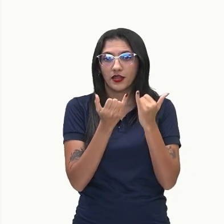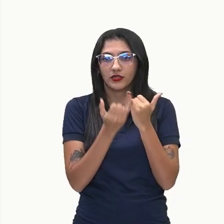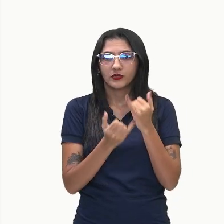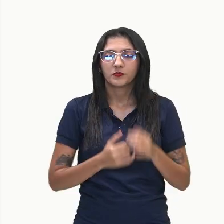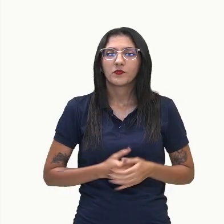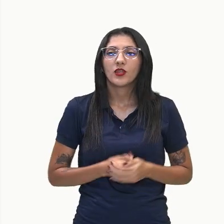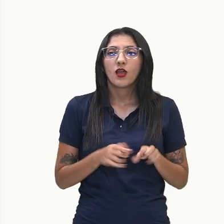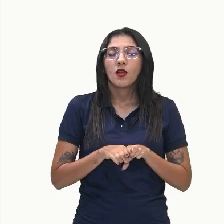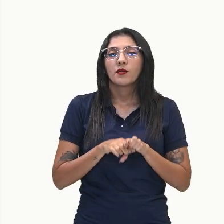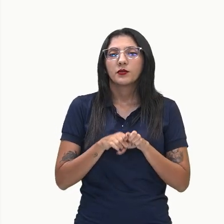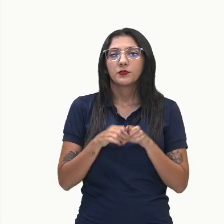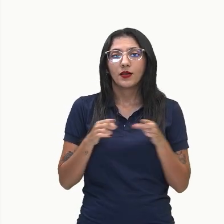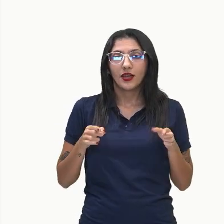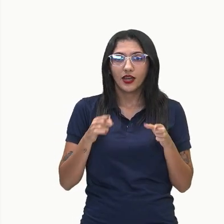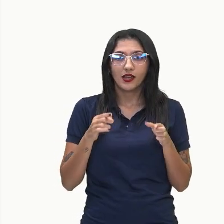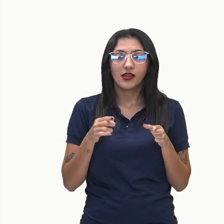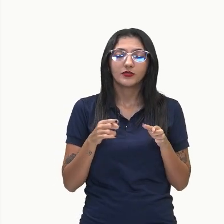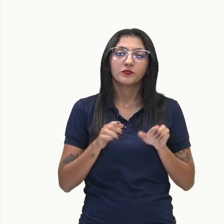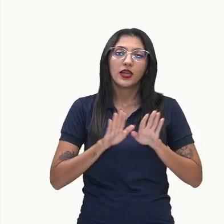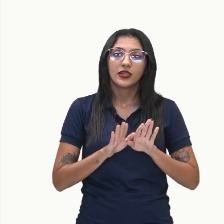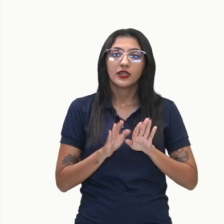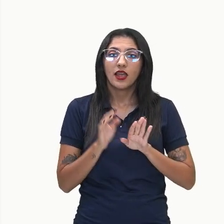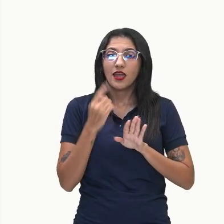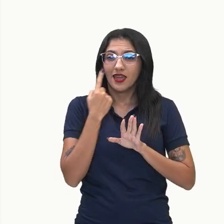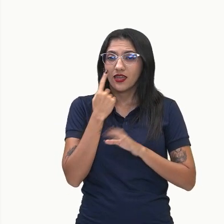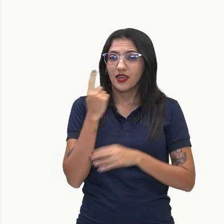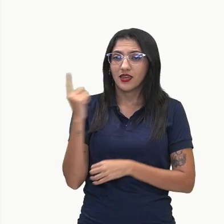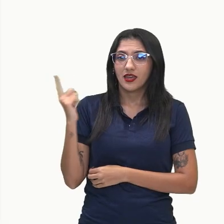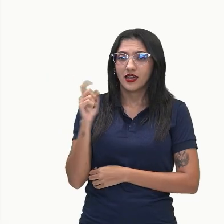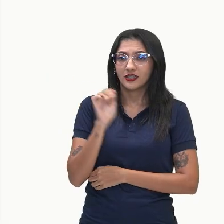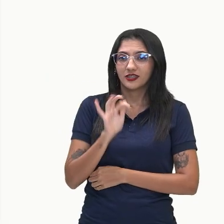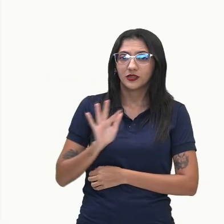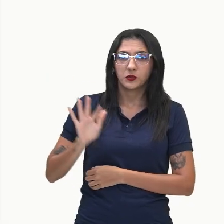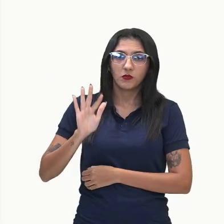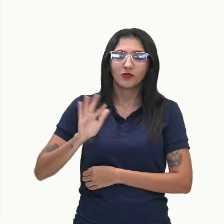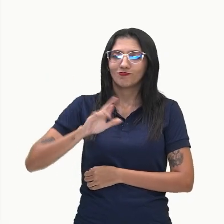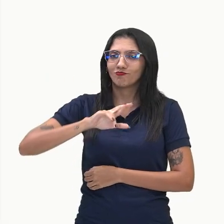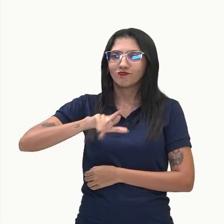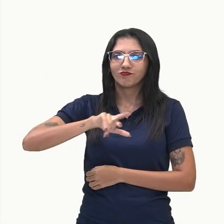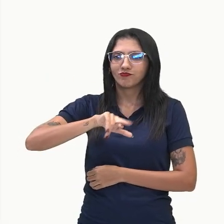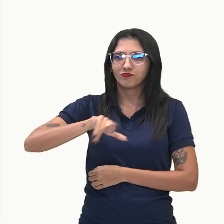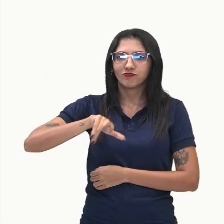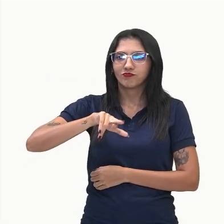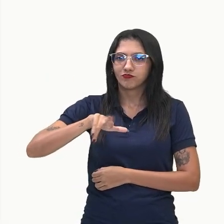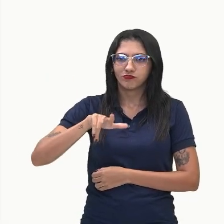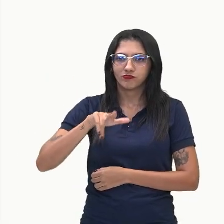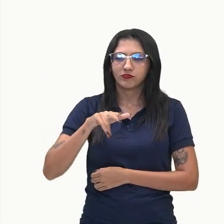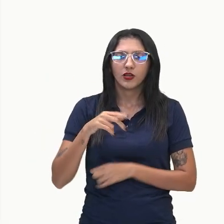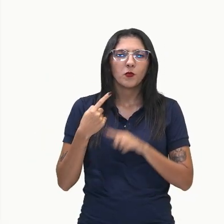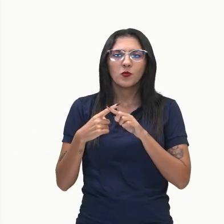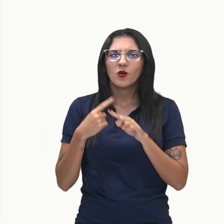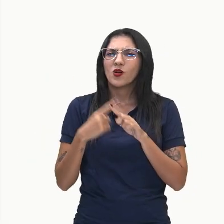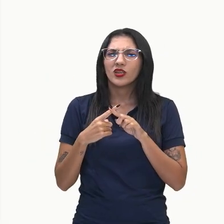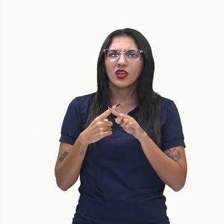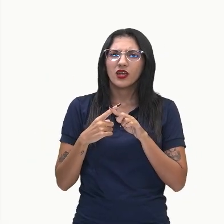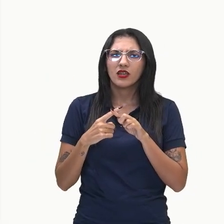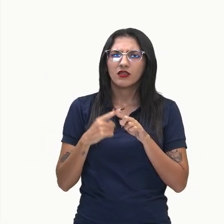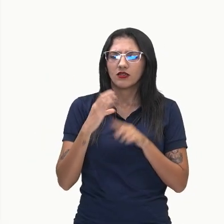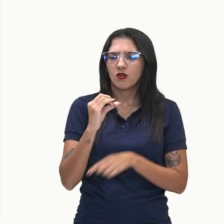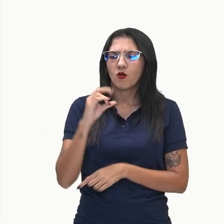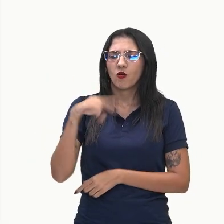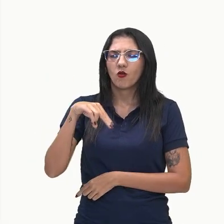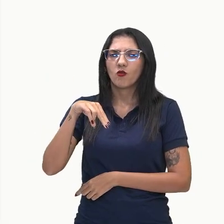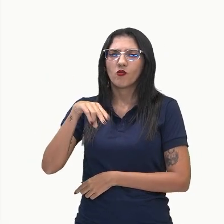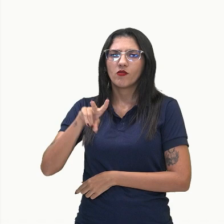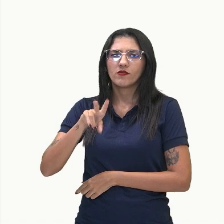Porém, esse caso aqui não é um polígono convexo, por quê? Porque para